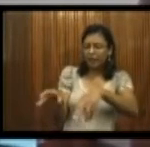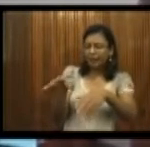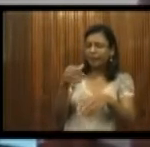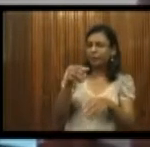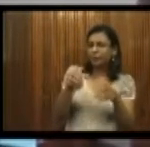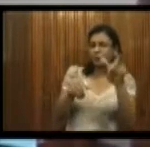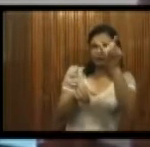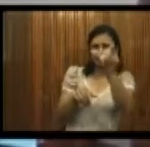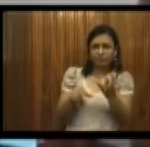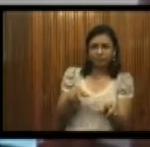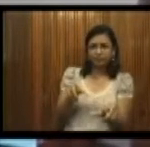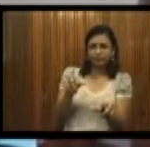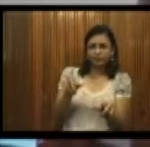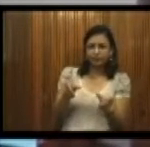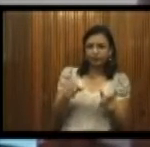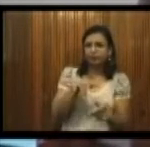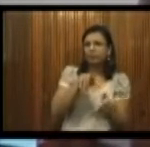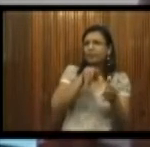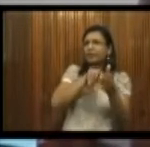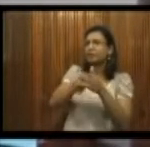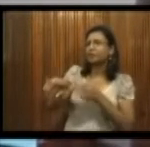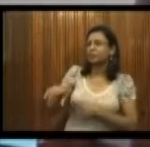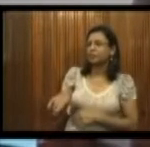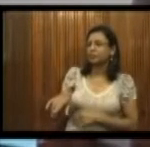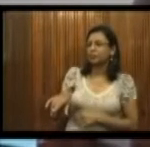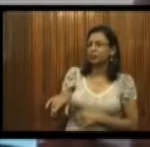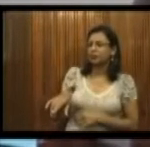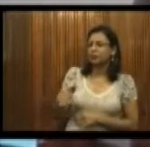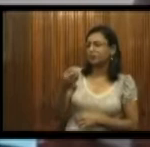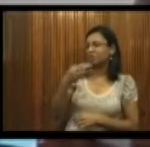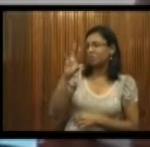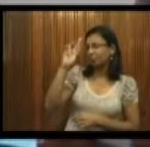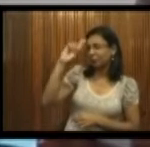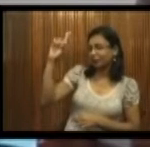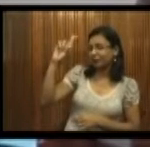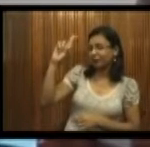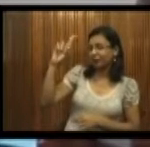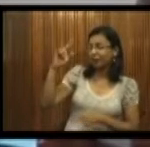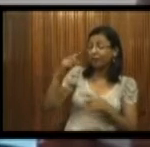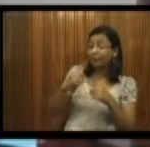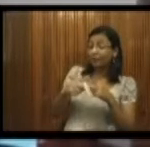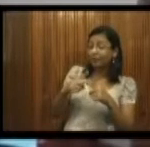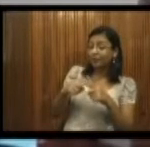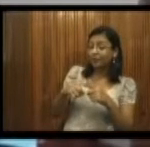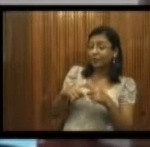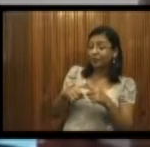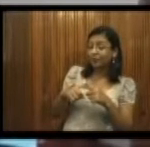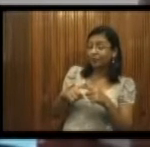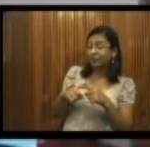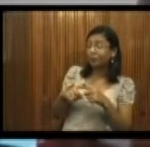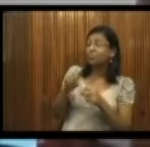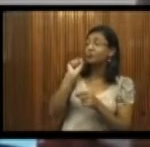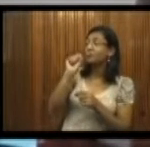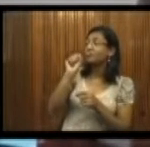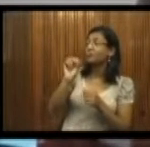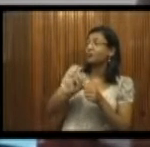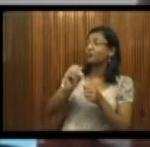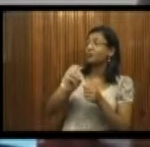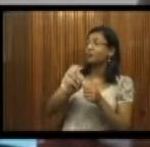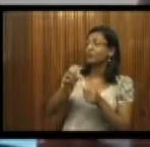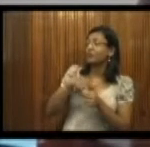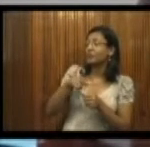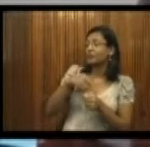Respondeu-lhe Jesus: por que me chamas bom? Ninguém é bom senão um que é Deus. Sabes os mandamentos?